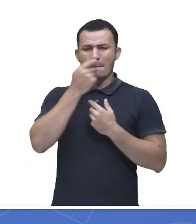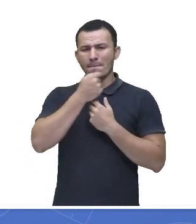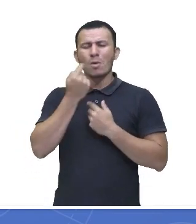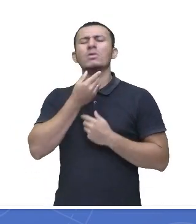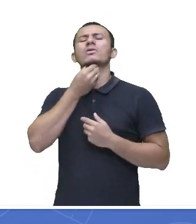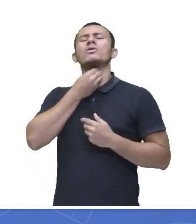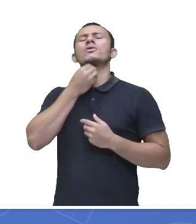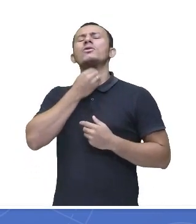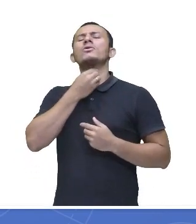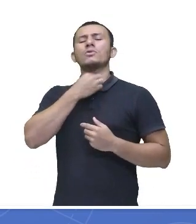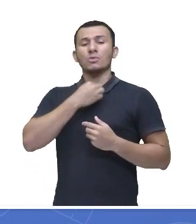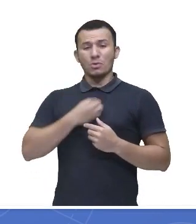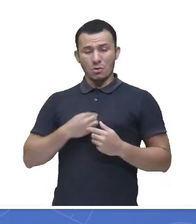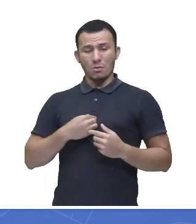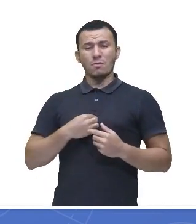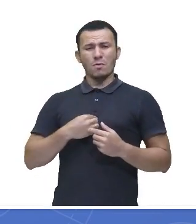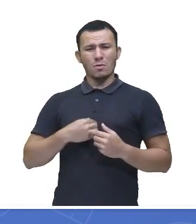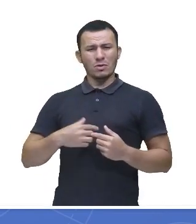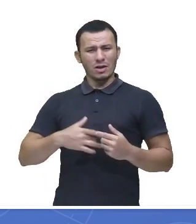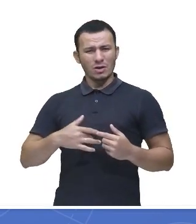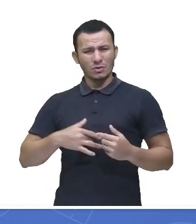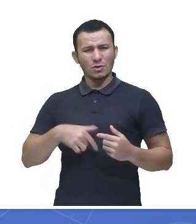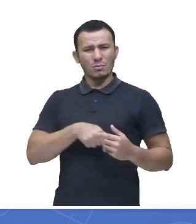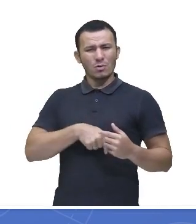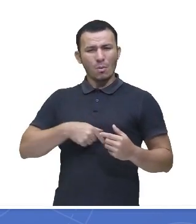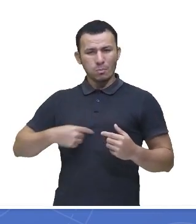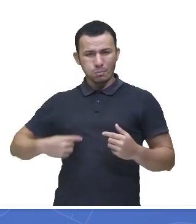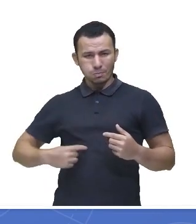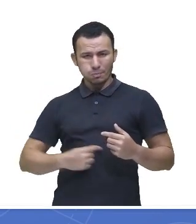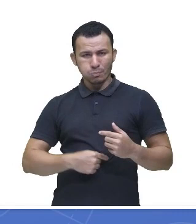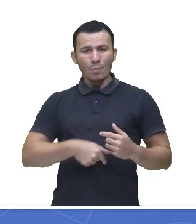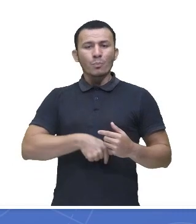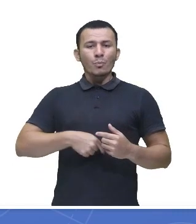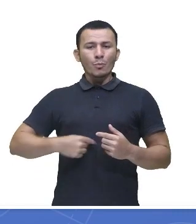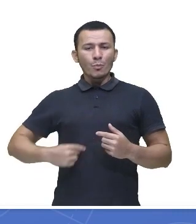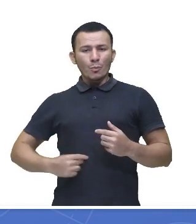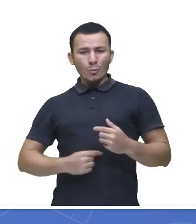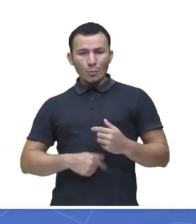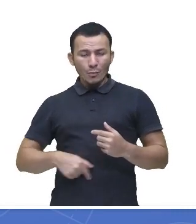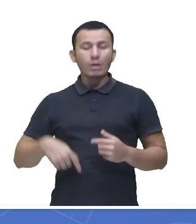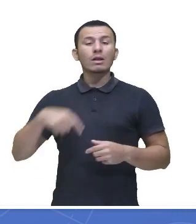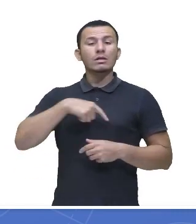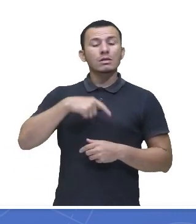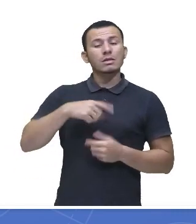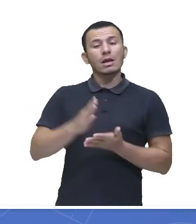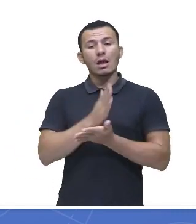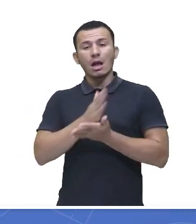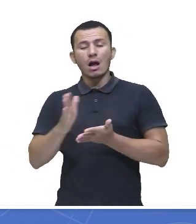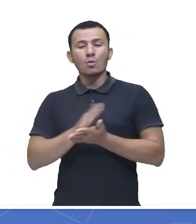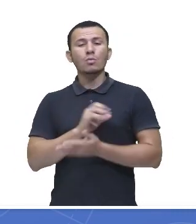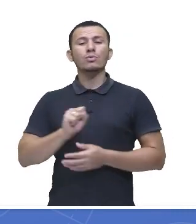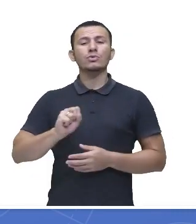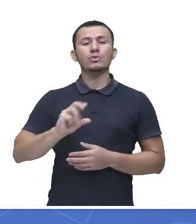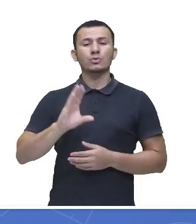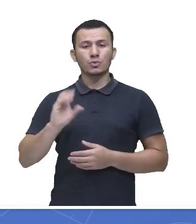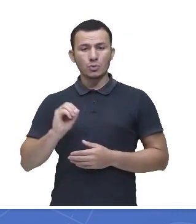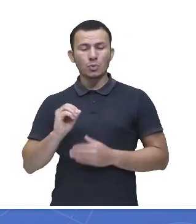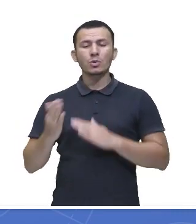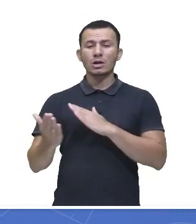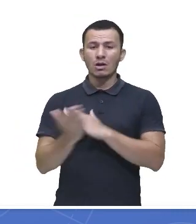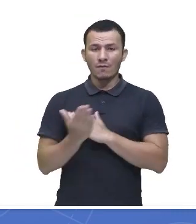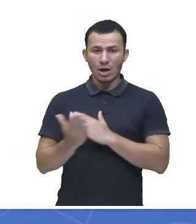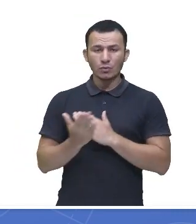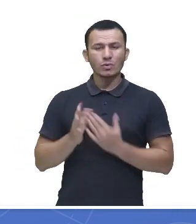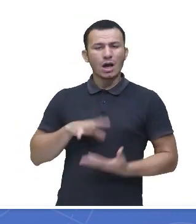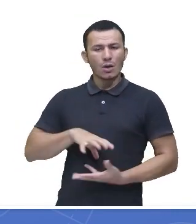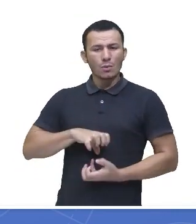esôfago, estômago, intestino delgado, intestino grosso. Só que eu também tenho alguns sucos digestivos que vão ajudar nisso tudo